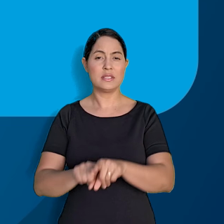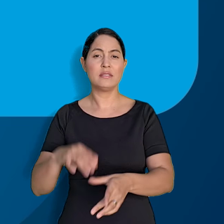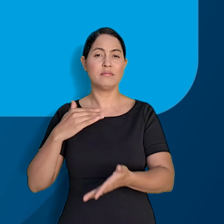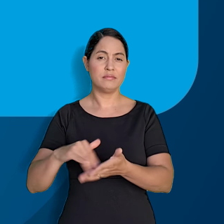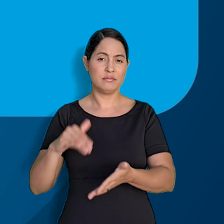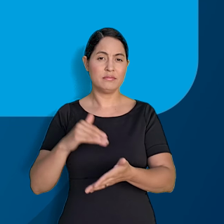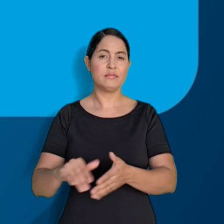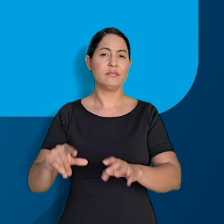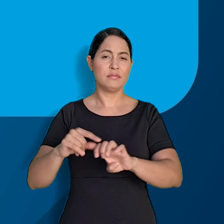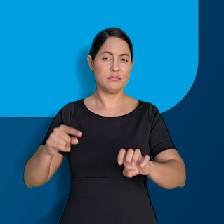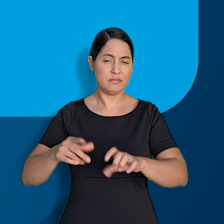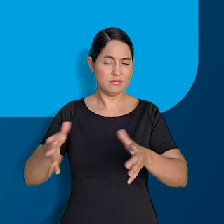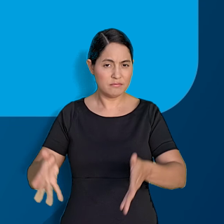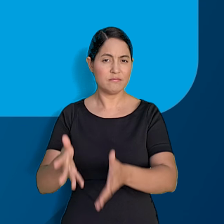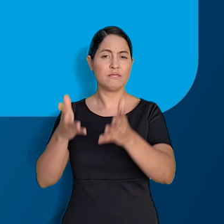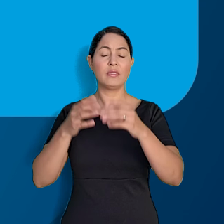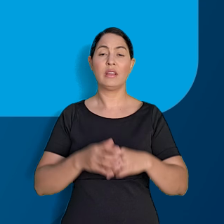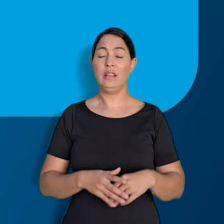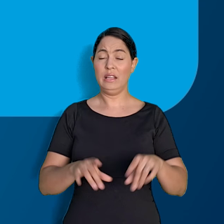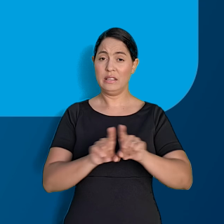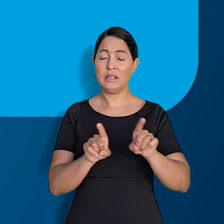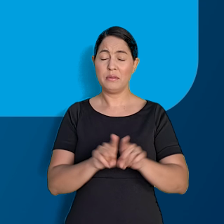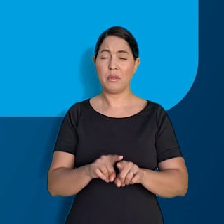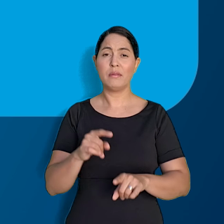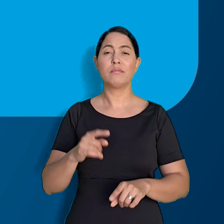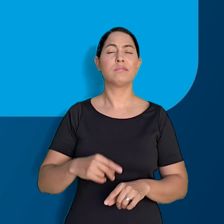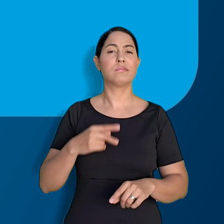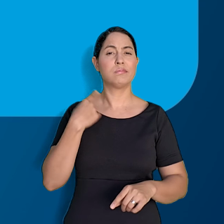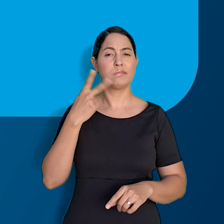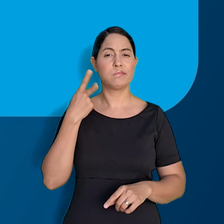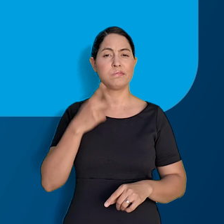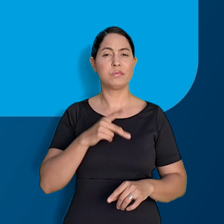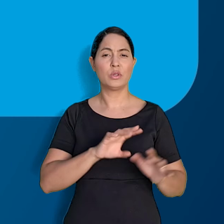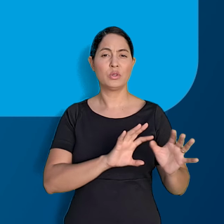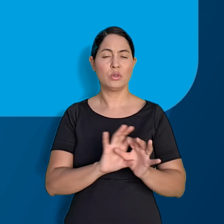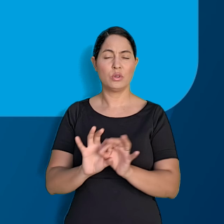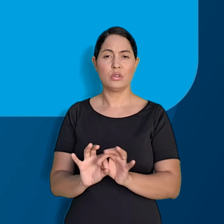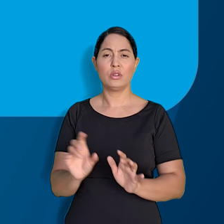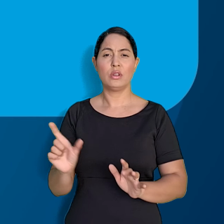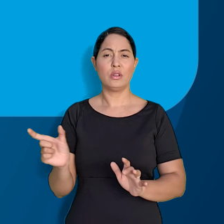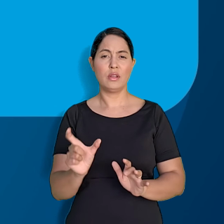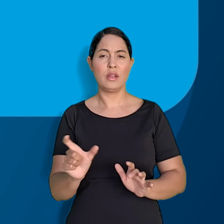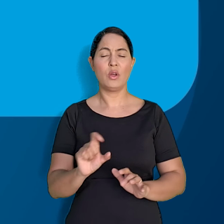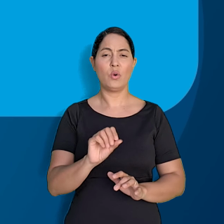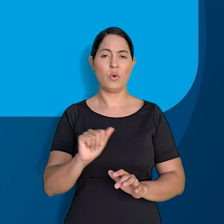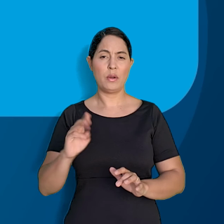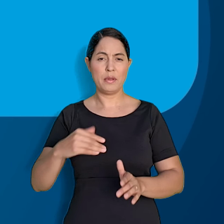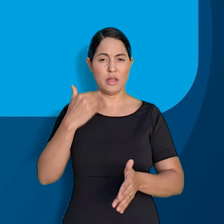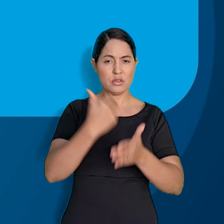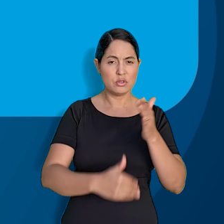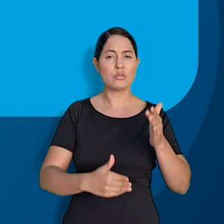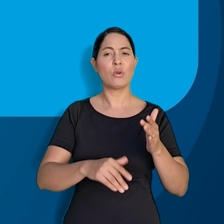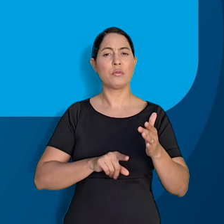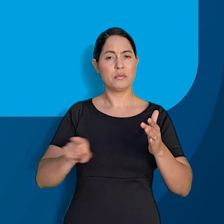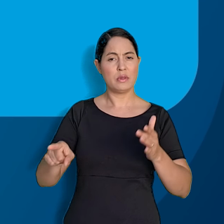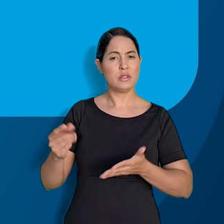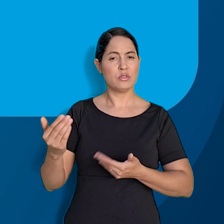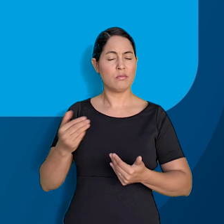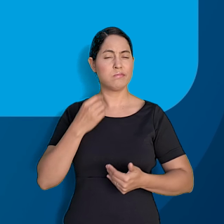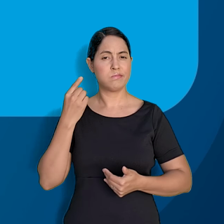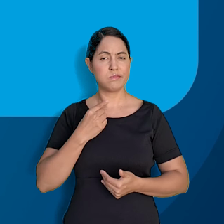escritórios. Sarmento também destacou a Política Nacional de Descontos Progressivos na anuidade para jovens advogados e